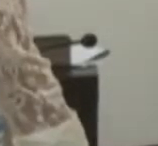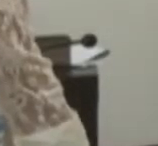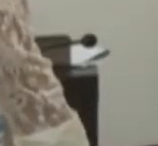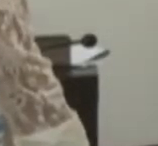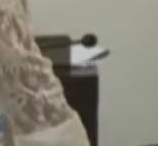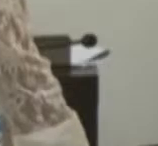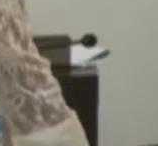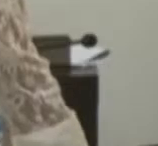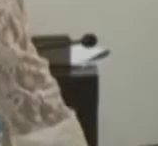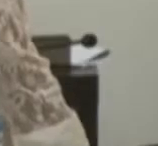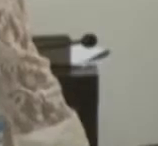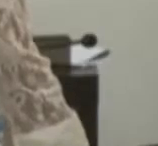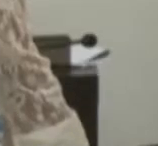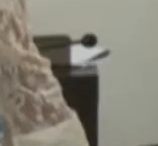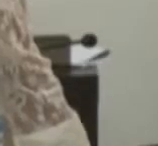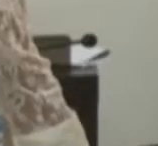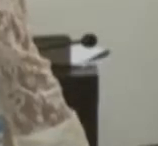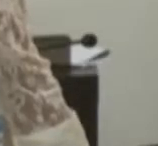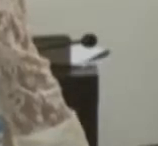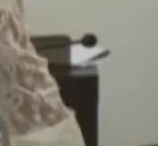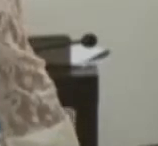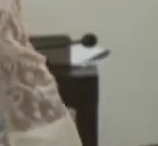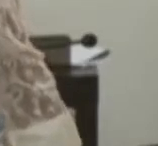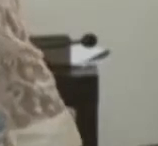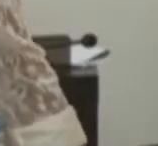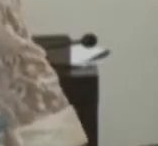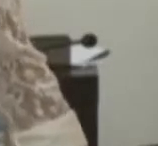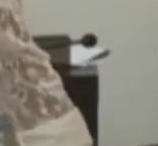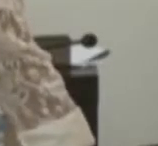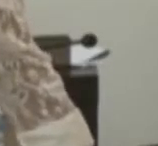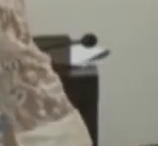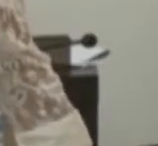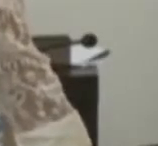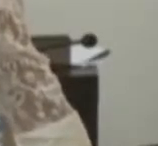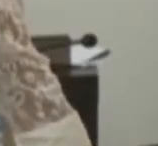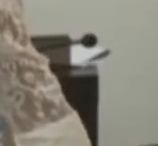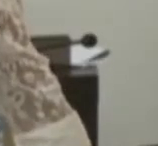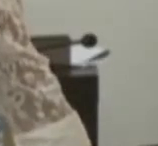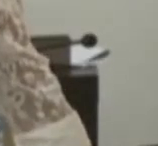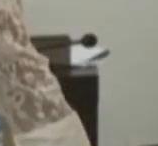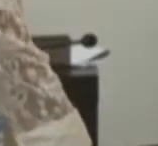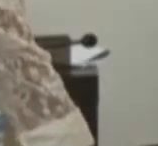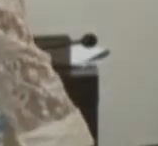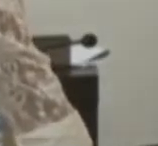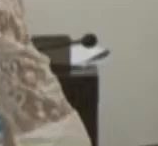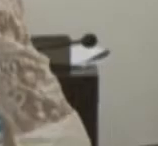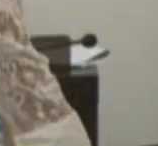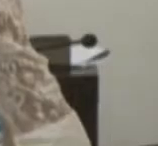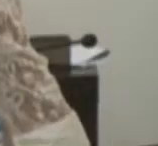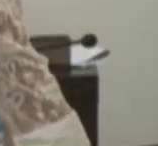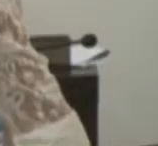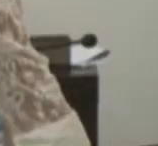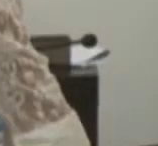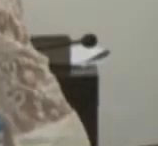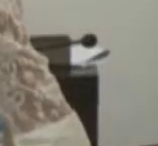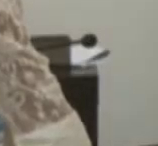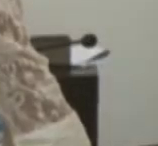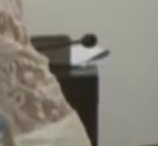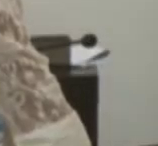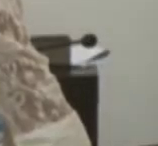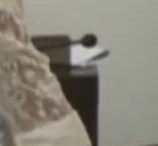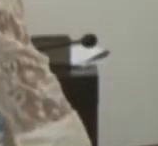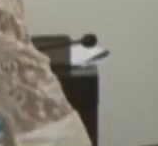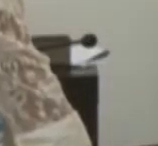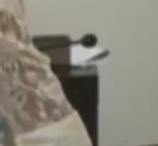da Secretaria de Turismo e da Prefeitura Municipal, e também levei a ele esse pedido,